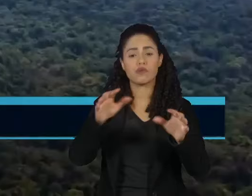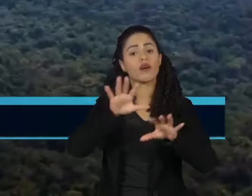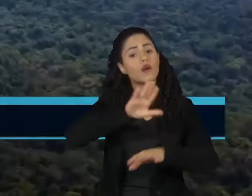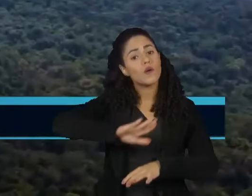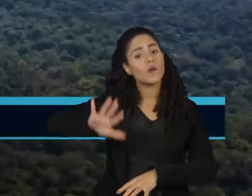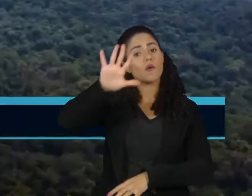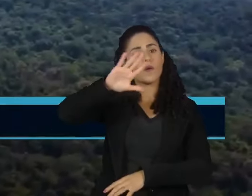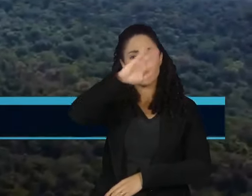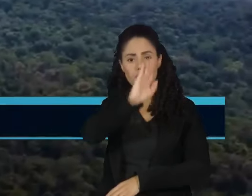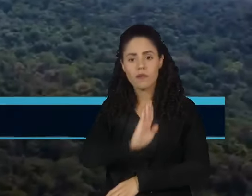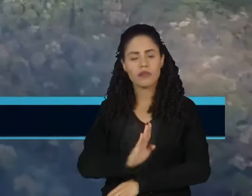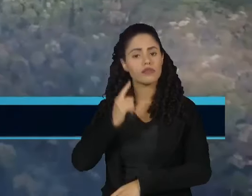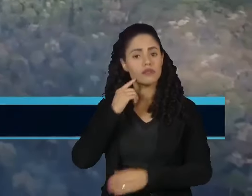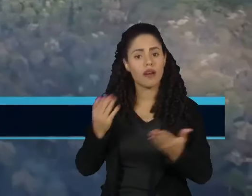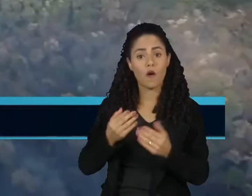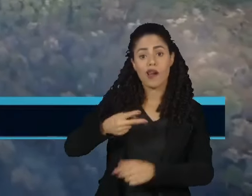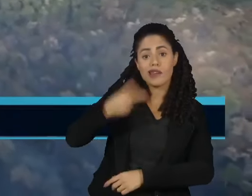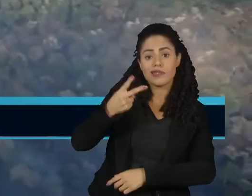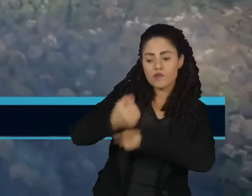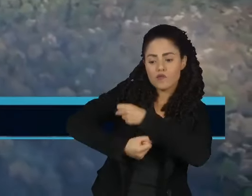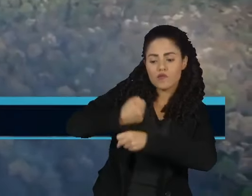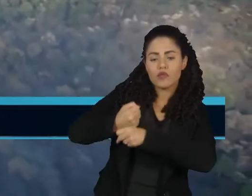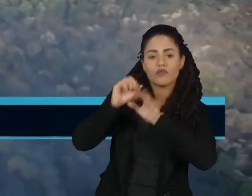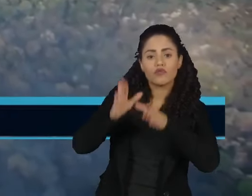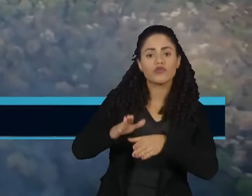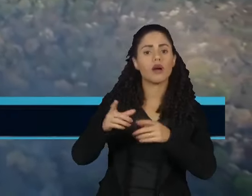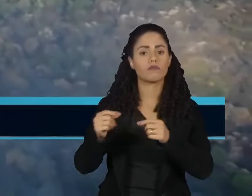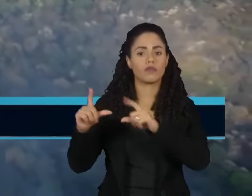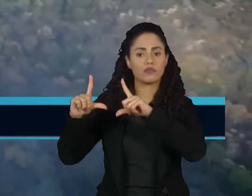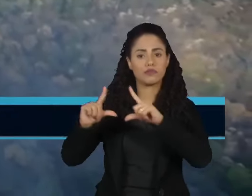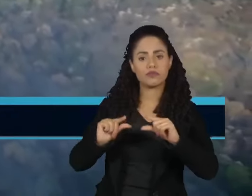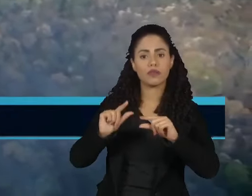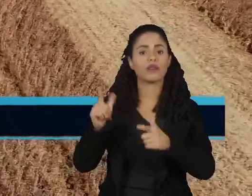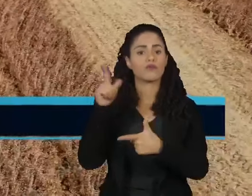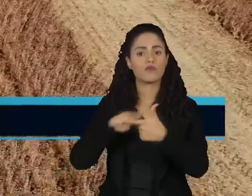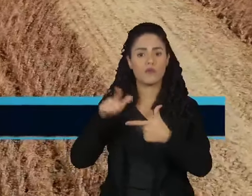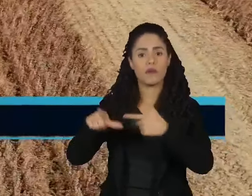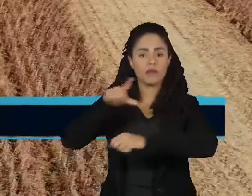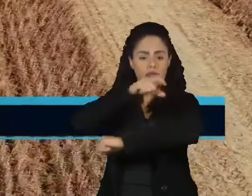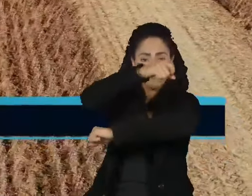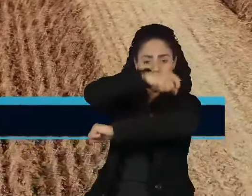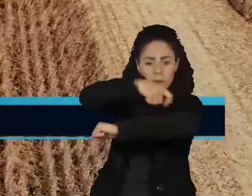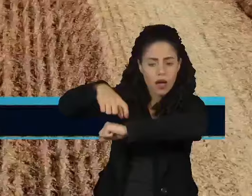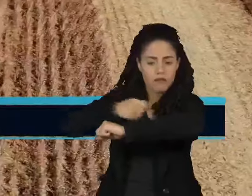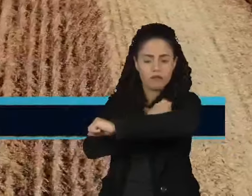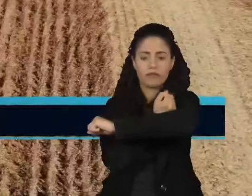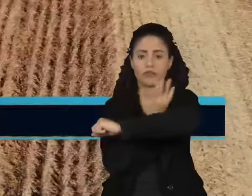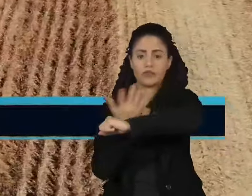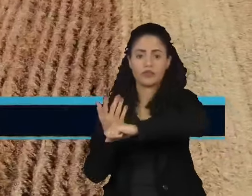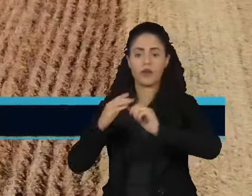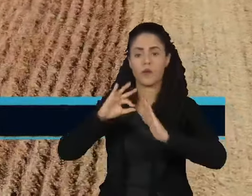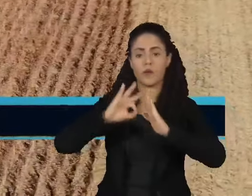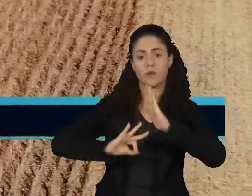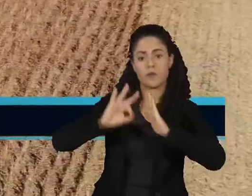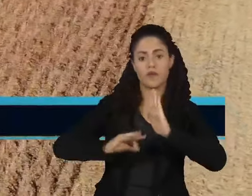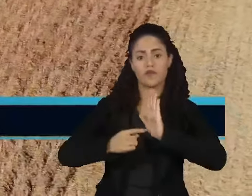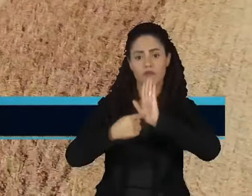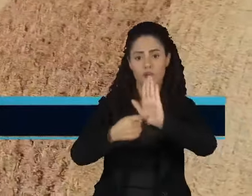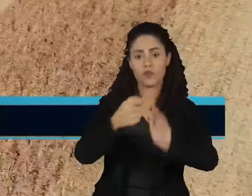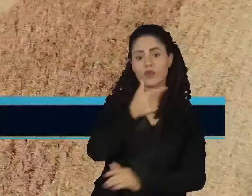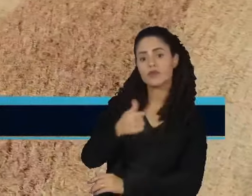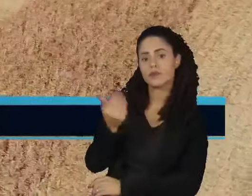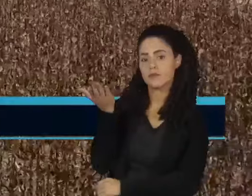Brasil devem levar ao 2º ano seguido de queda e perdas na safra. O último levantamento do IBGE, divulgado na semana